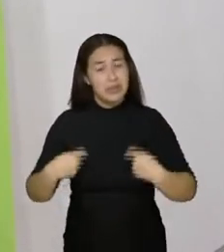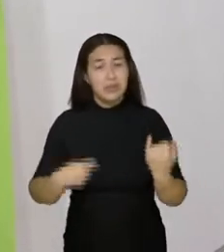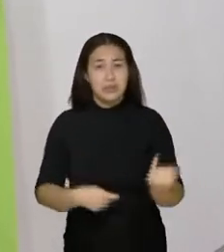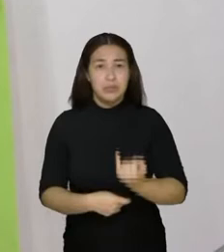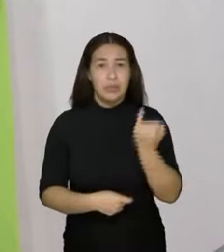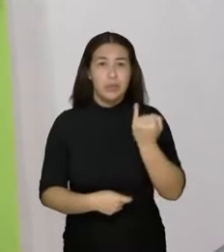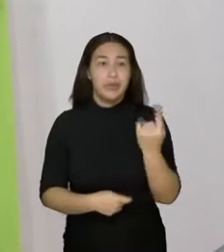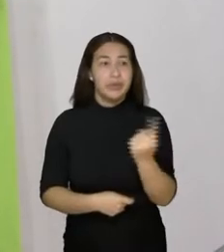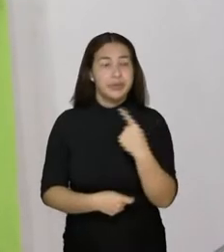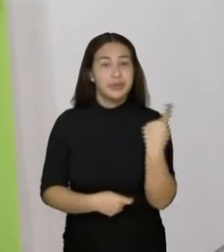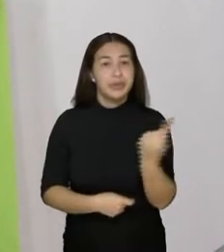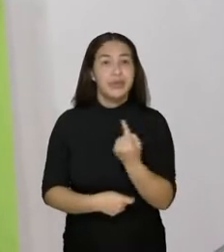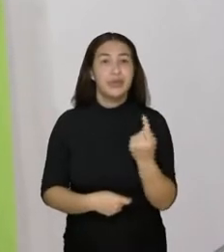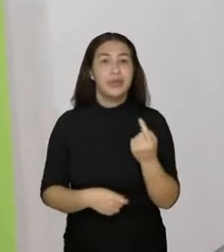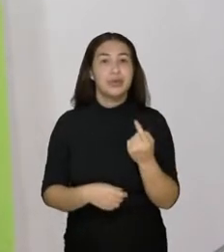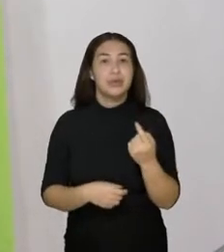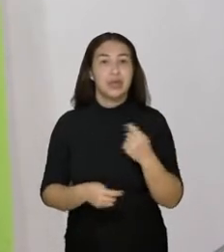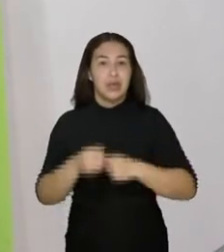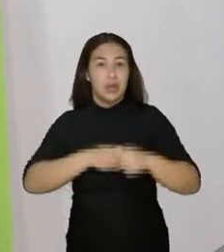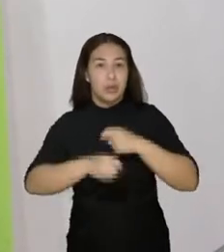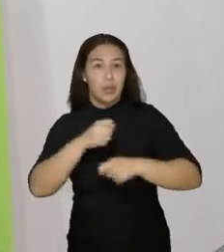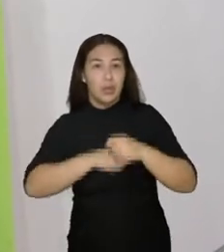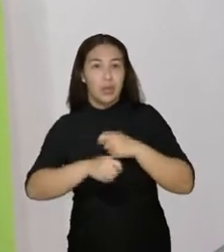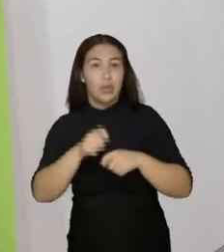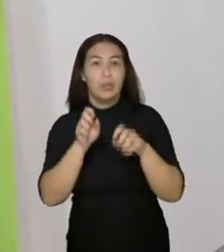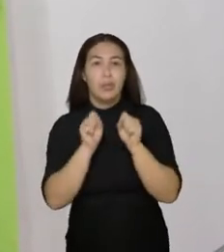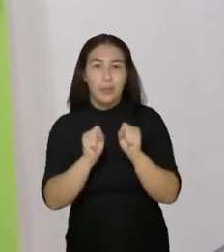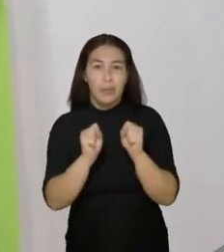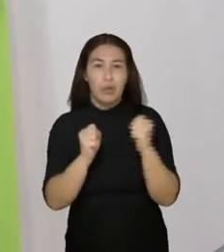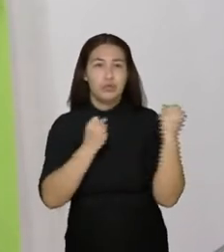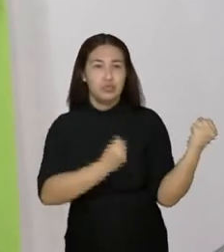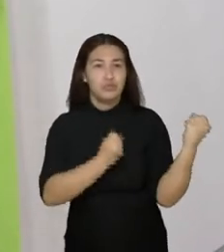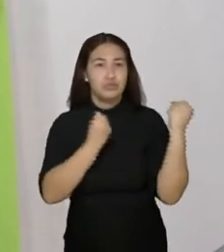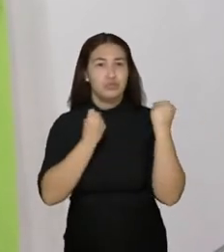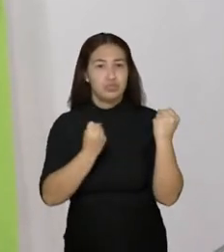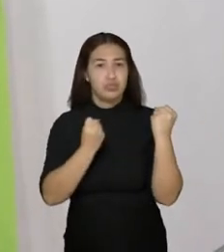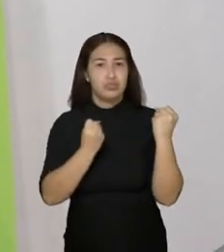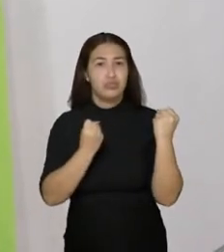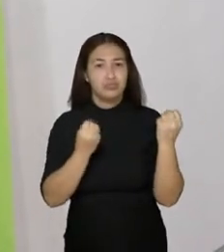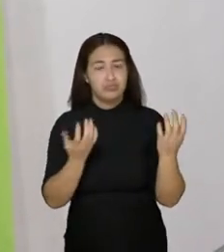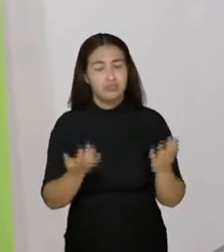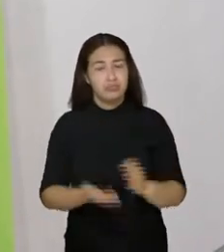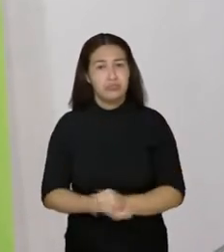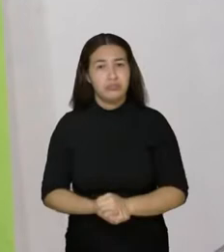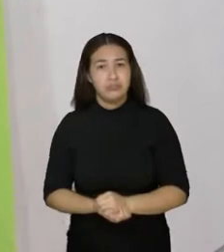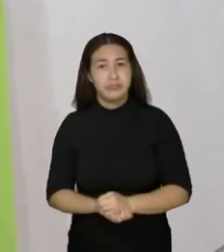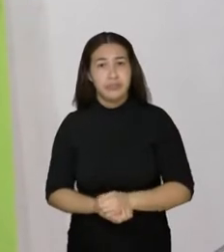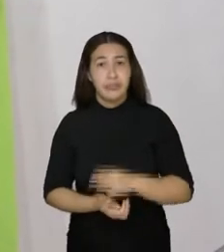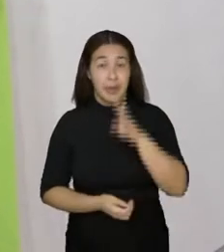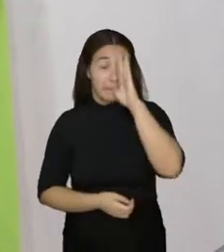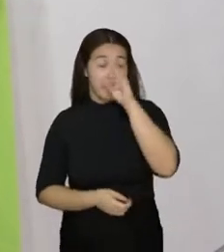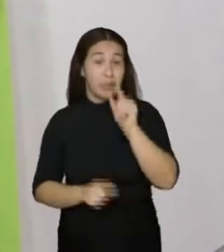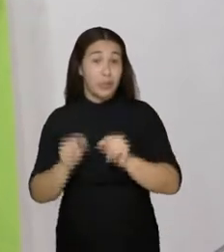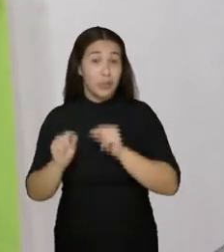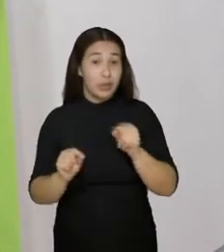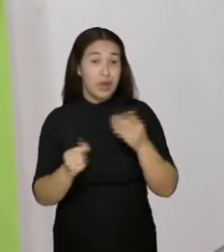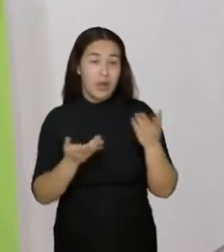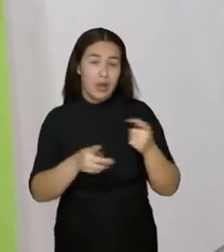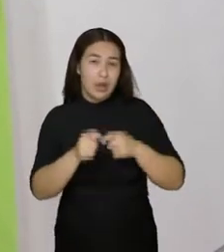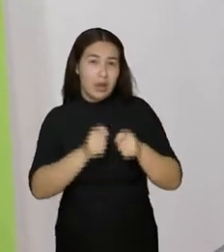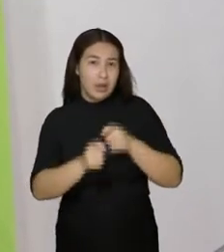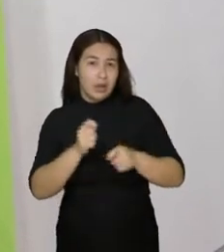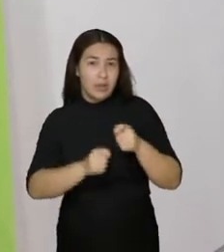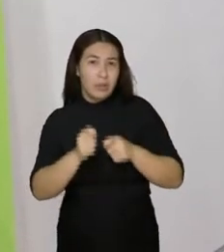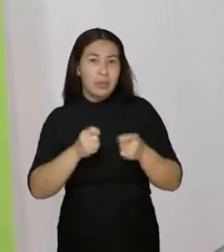nossa pujante economia continue forte firme sobre tudo no escoamento da nossa economia para os cinco